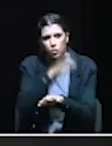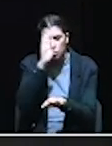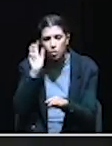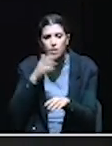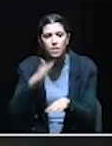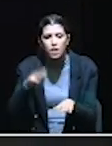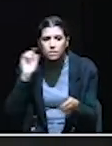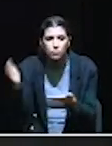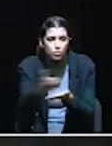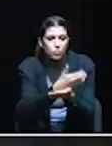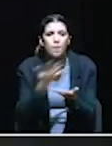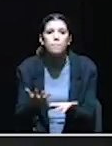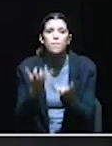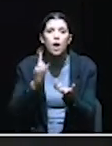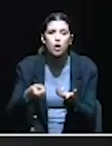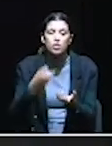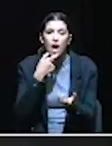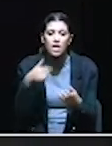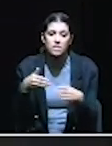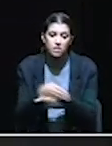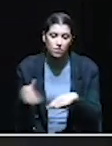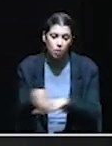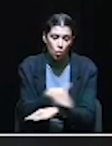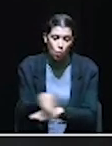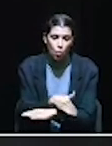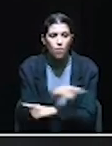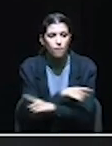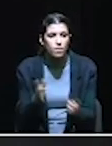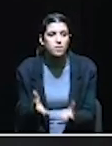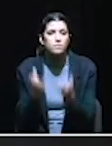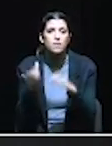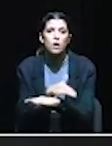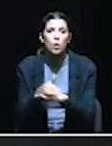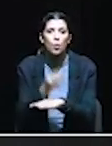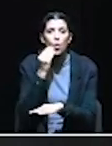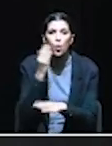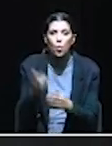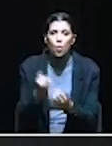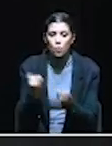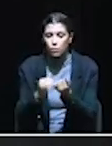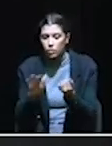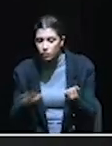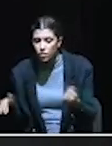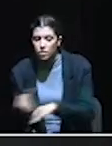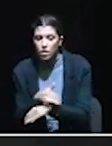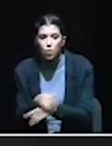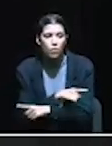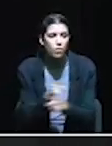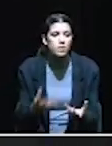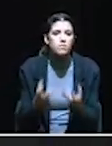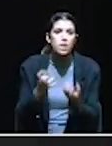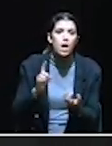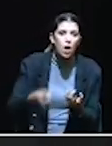parque infantil. Quando se vai fazer uma intervenção numa rua, por exemplo, como é que vocês querem a rua? Como é que querem fazer o estacionamento na rua? Como é que querem,